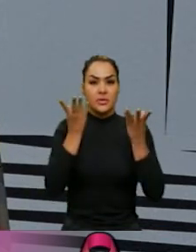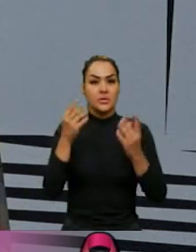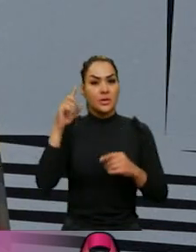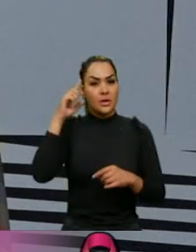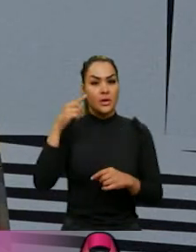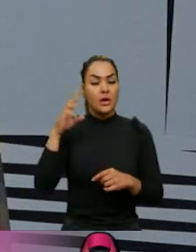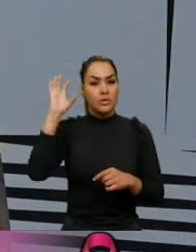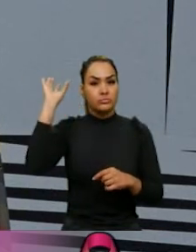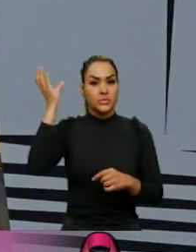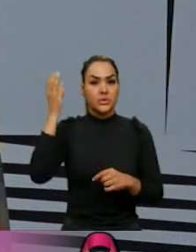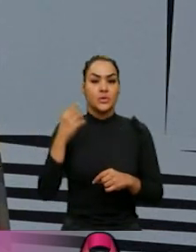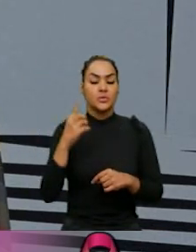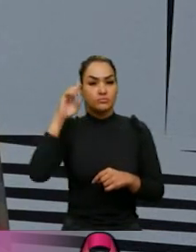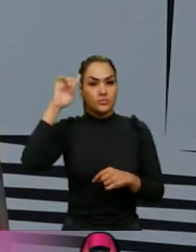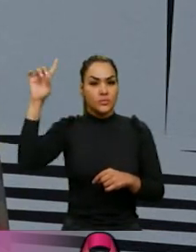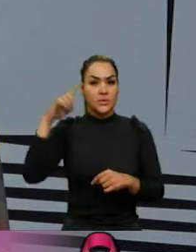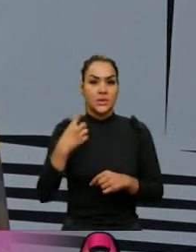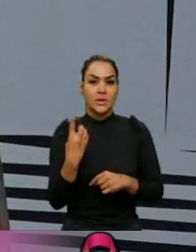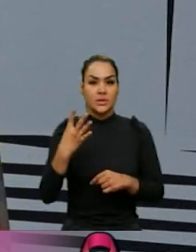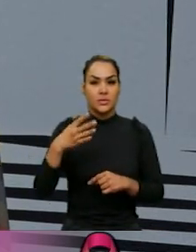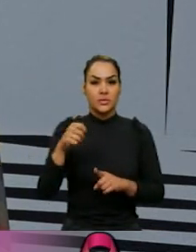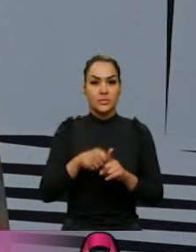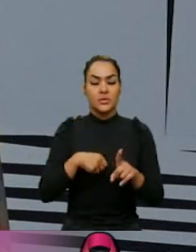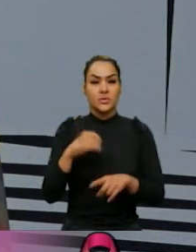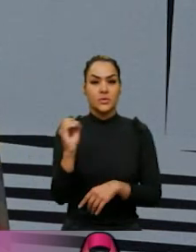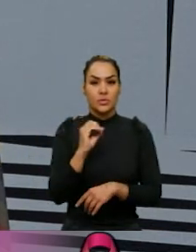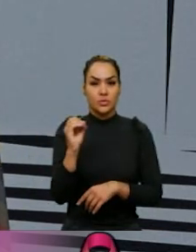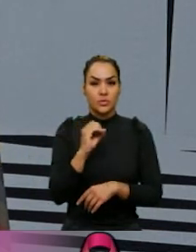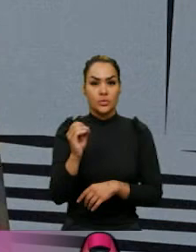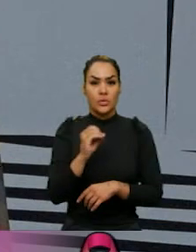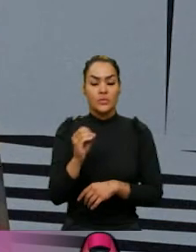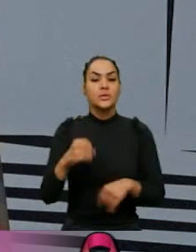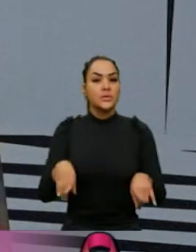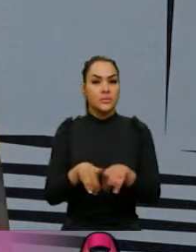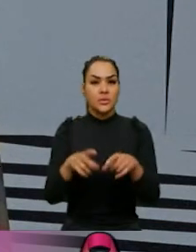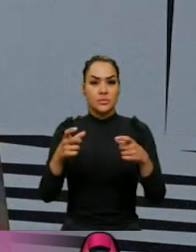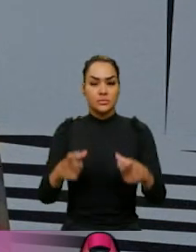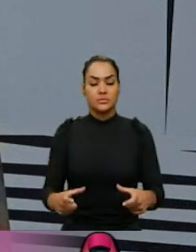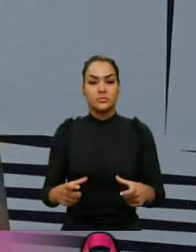no condomínio Copacabana. Considerando que o voluntariado pode ser